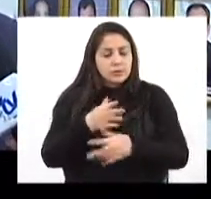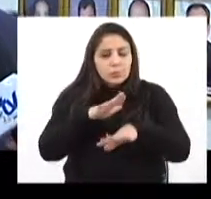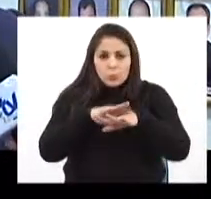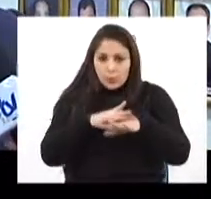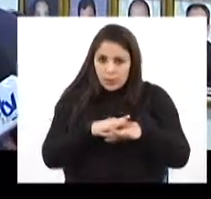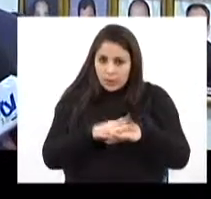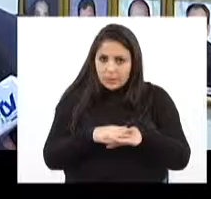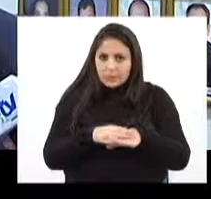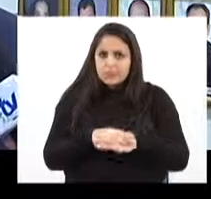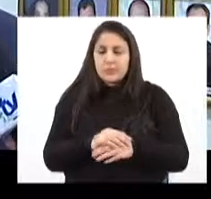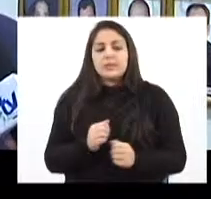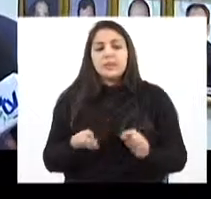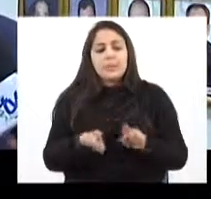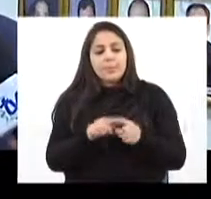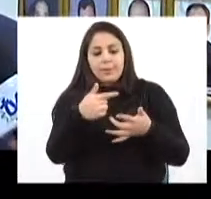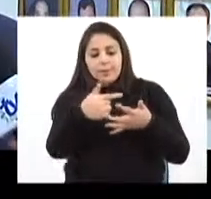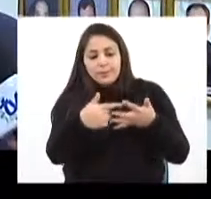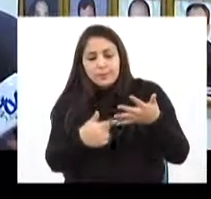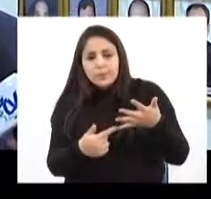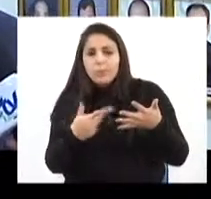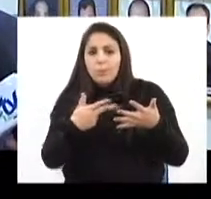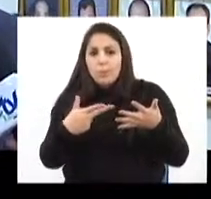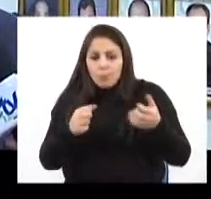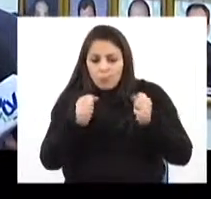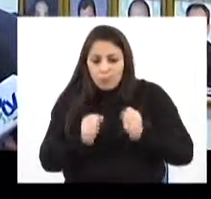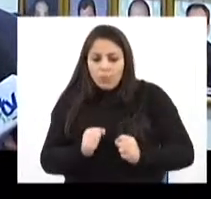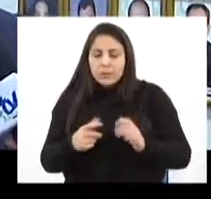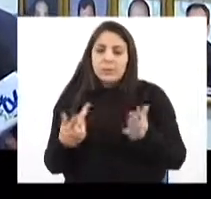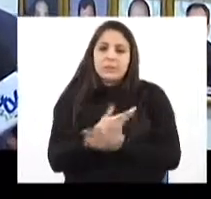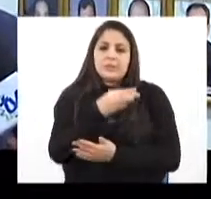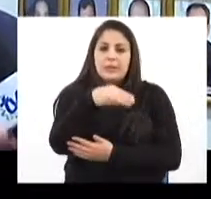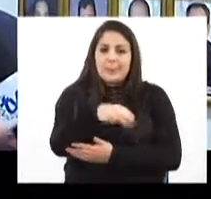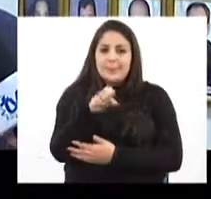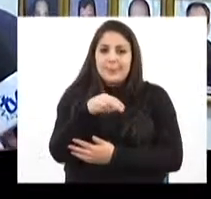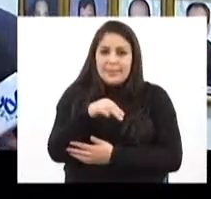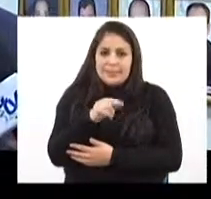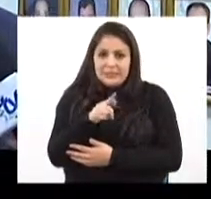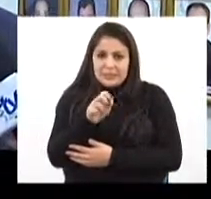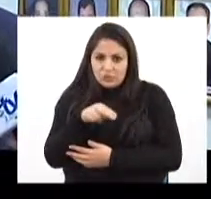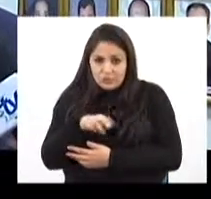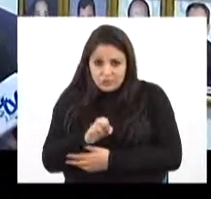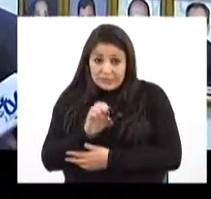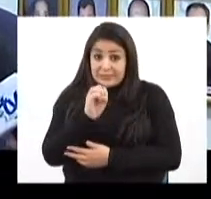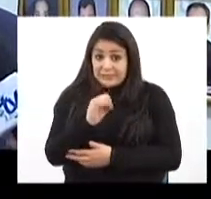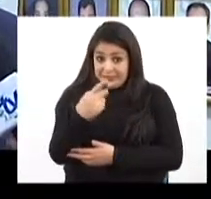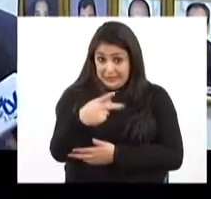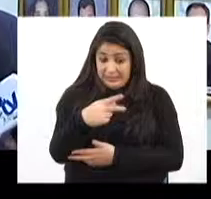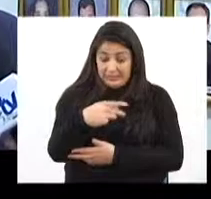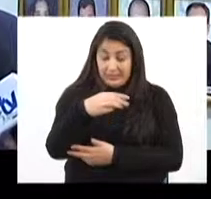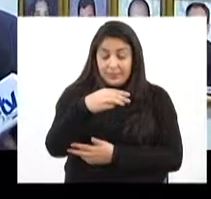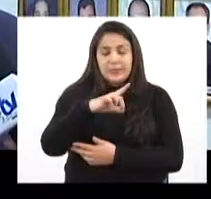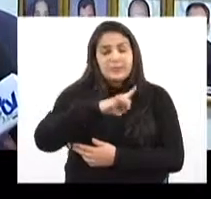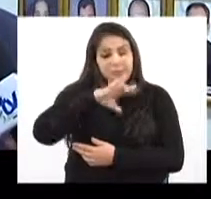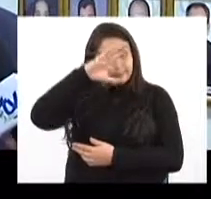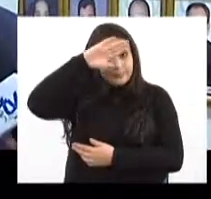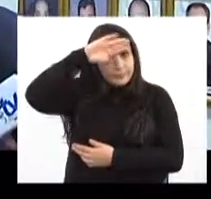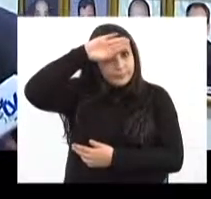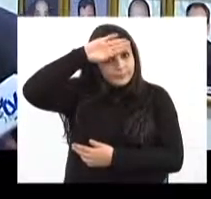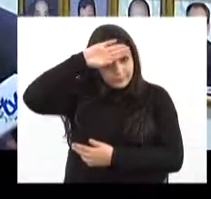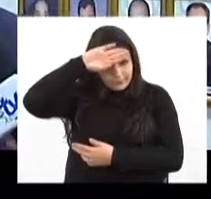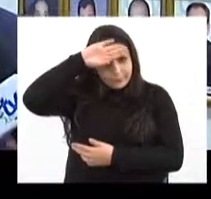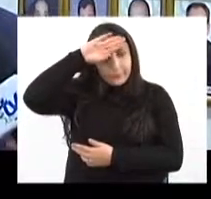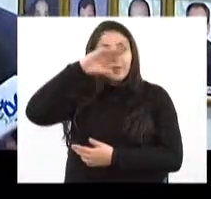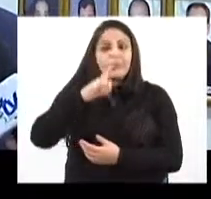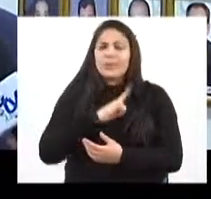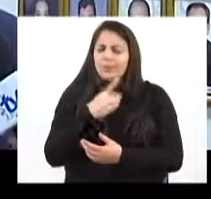são chamativos de um processo de meninges. A meninge sendo atacada, ela vai dar febre